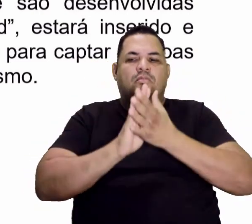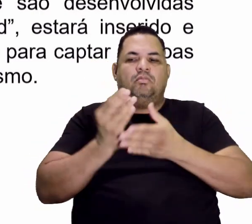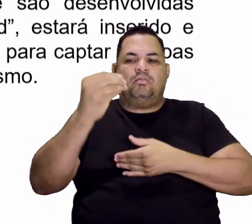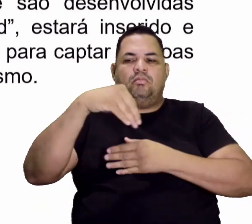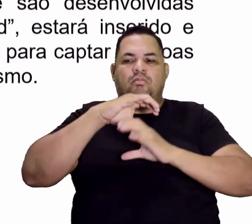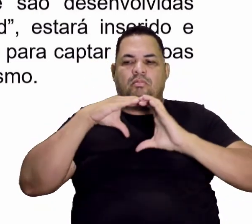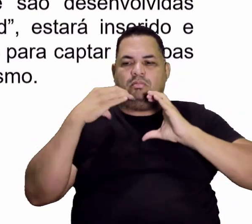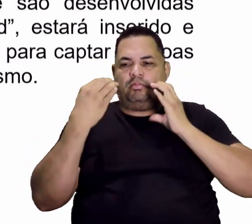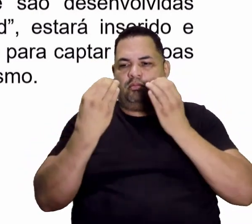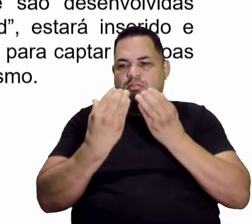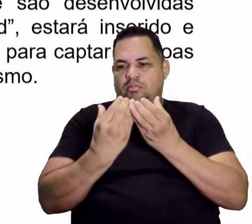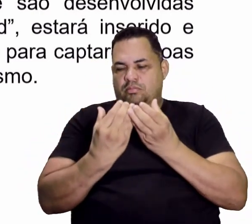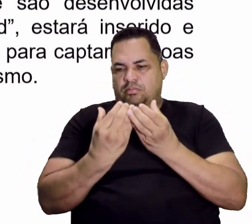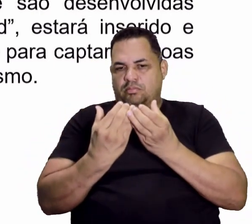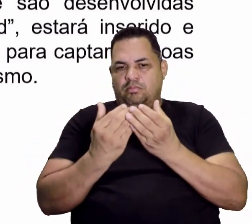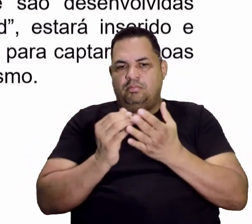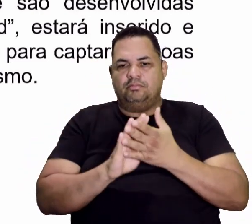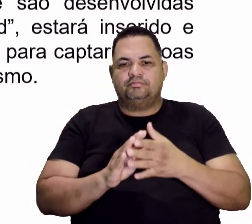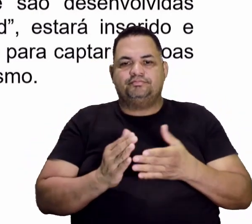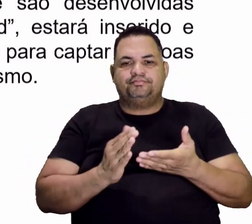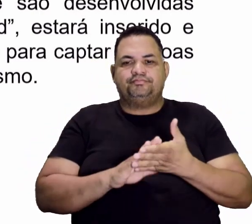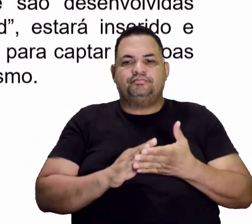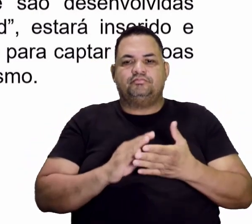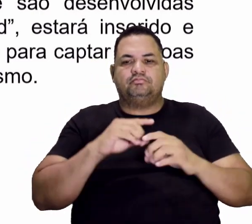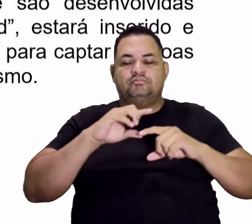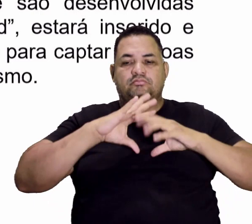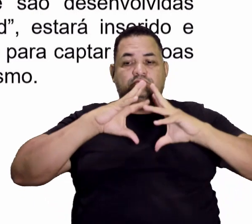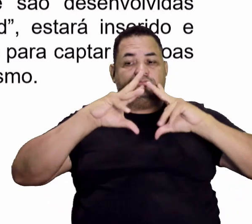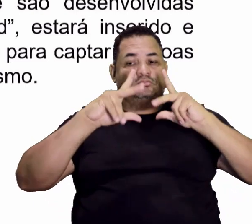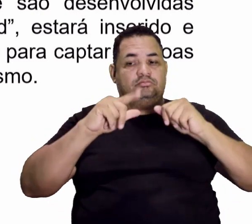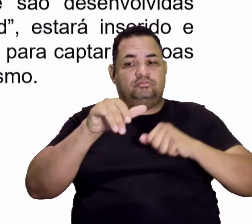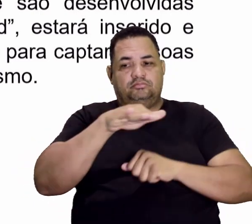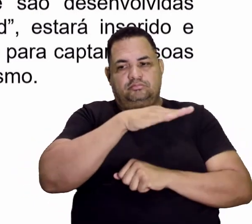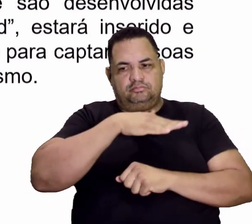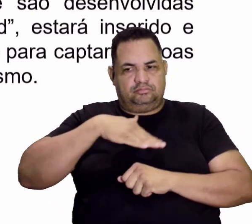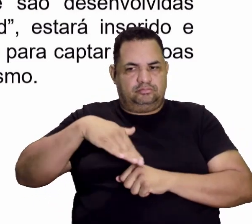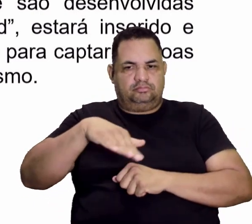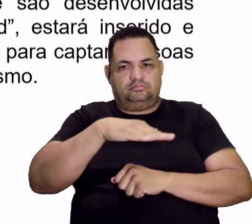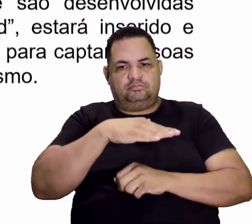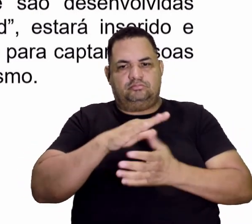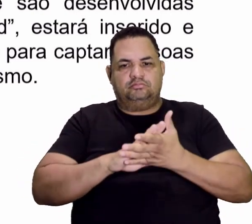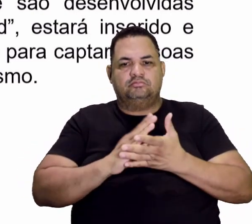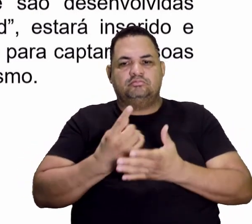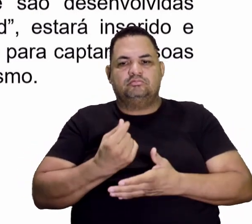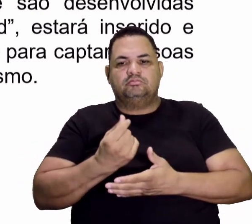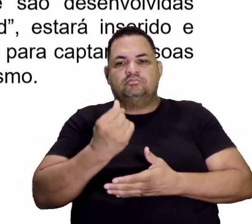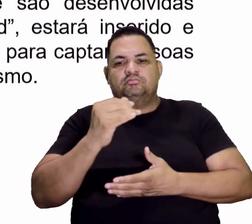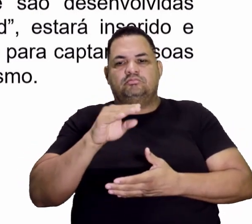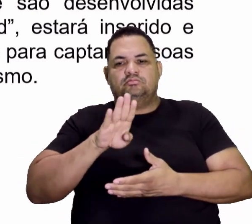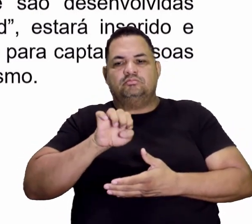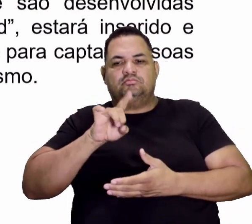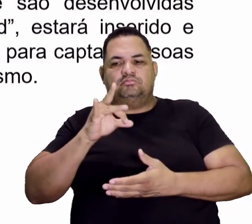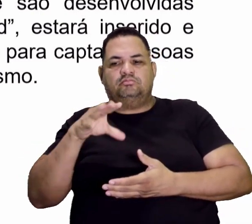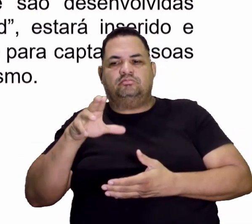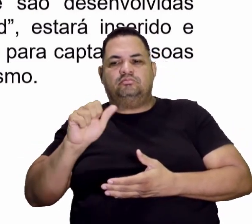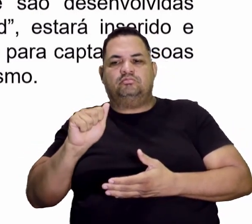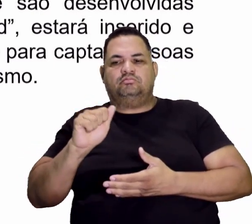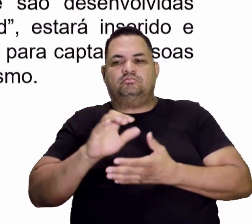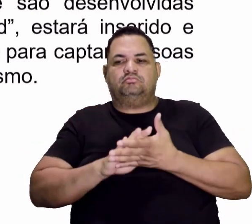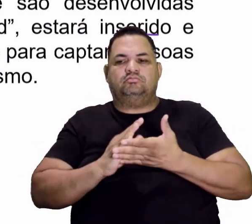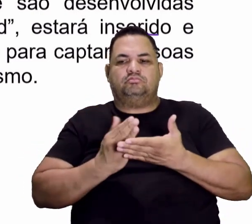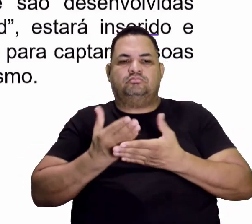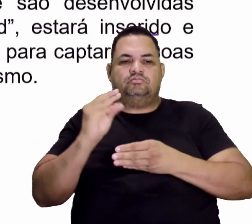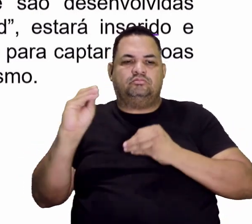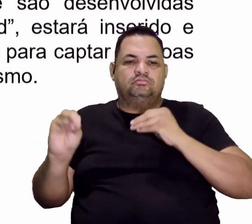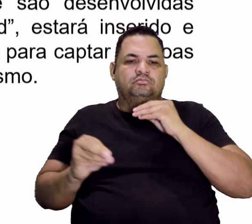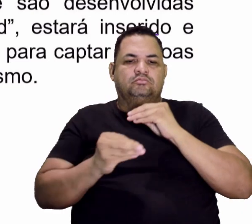são desenvolvidas na comunidade. Então envolve todo mundo ali. E o dinheiro Beracard